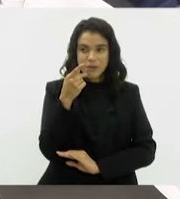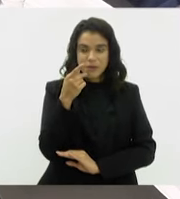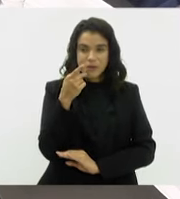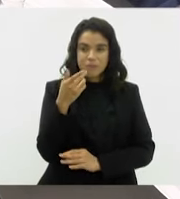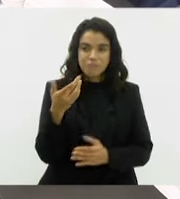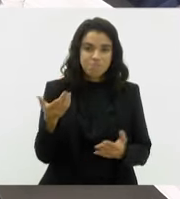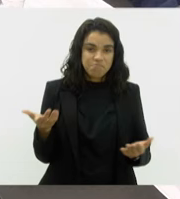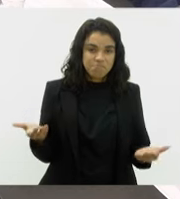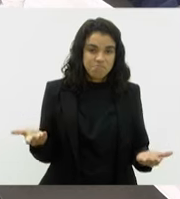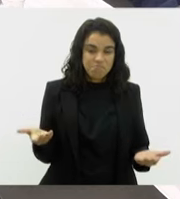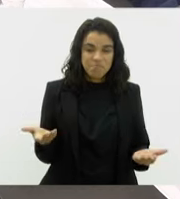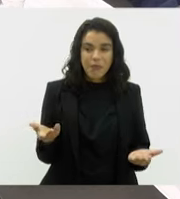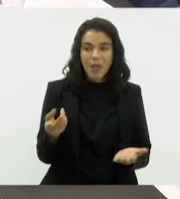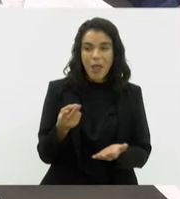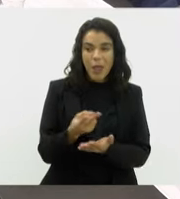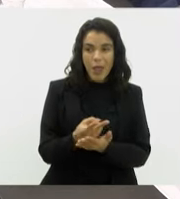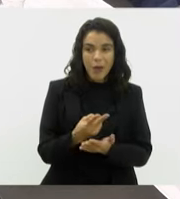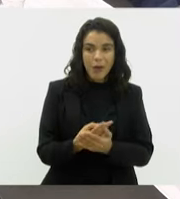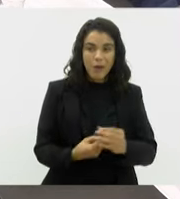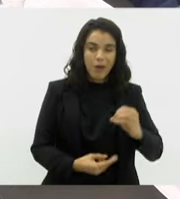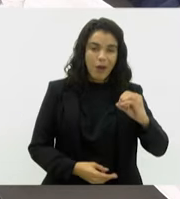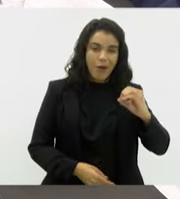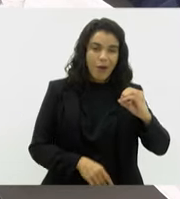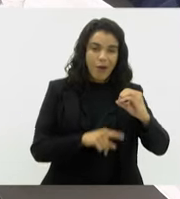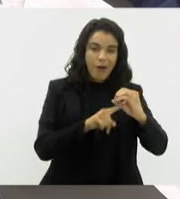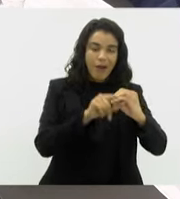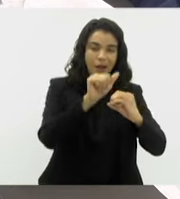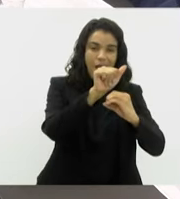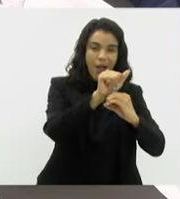da noção do conjunto A com o conjunto B.